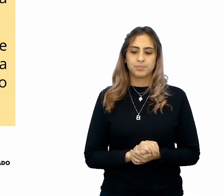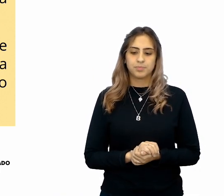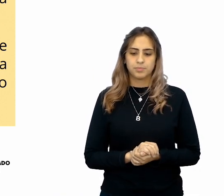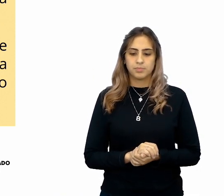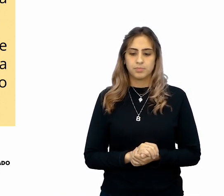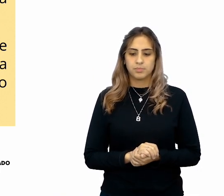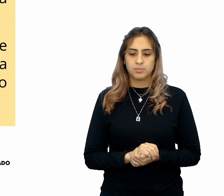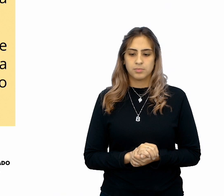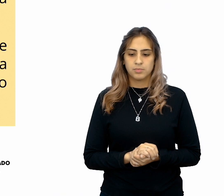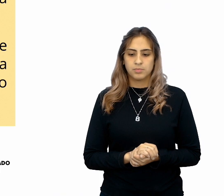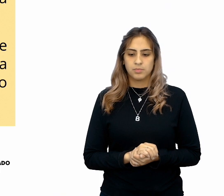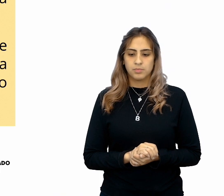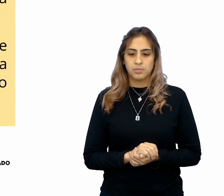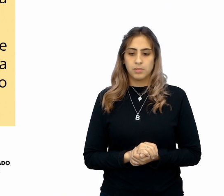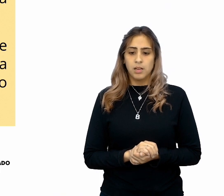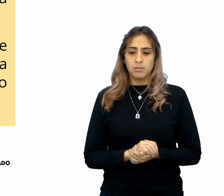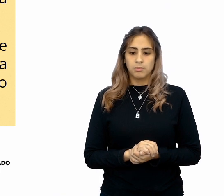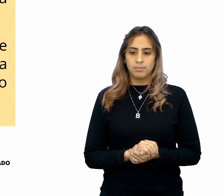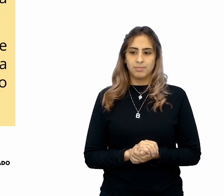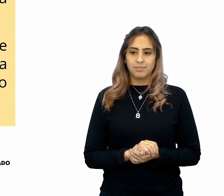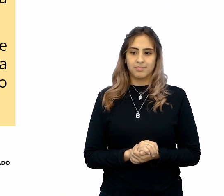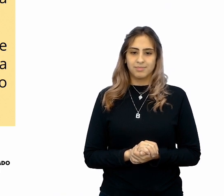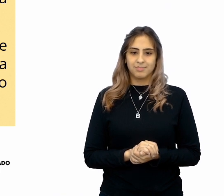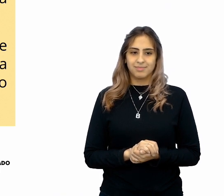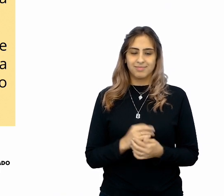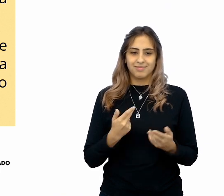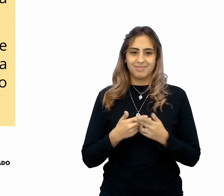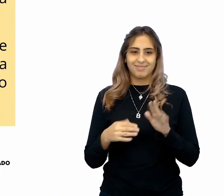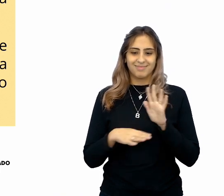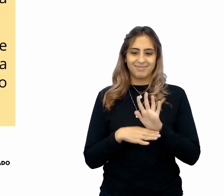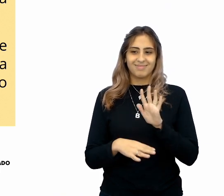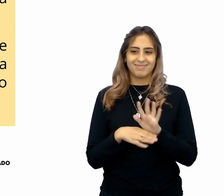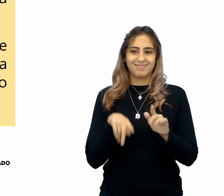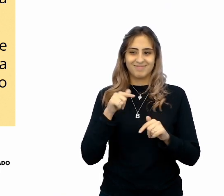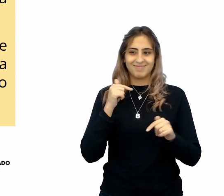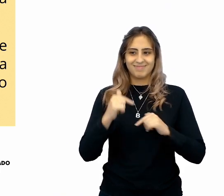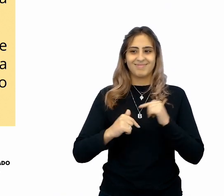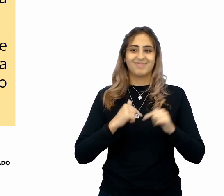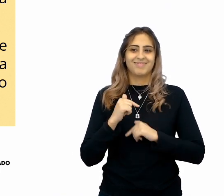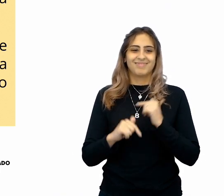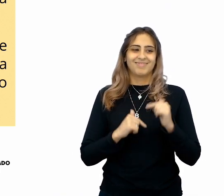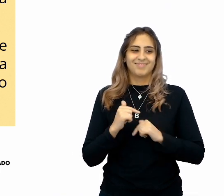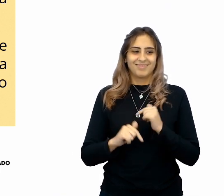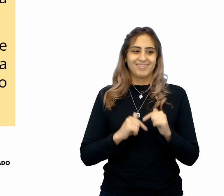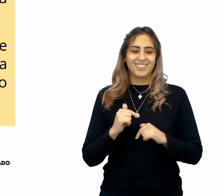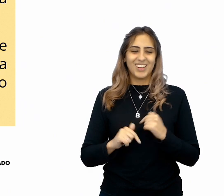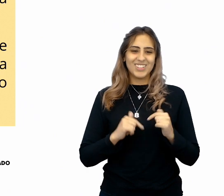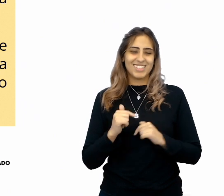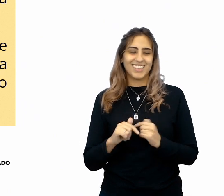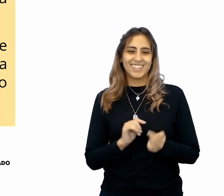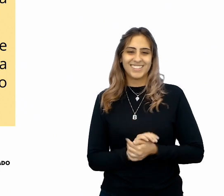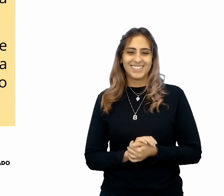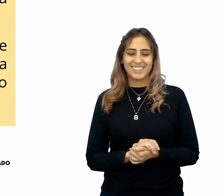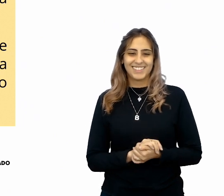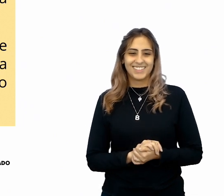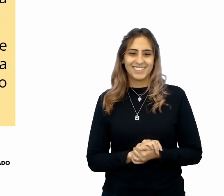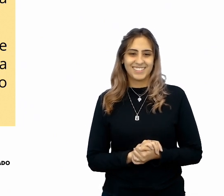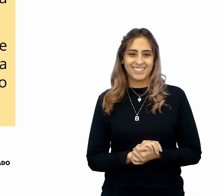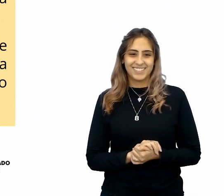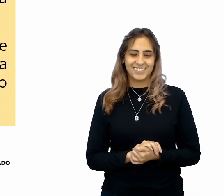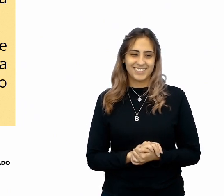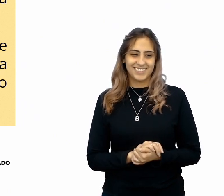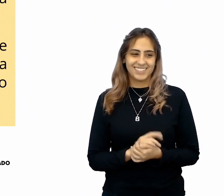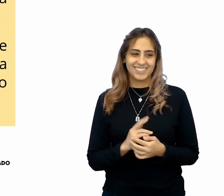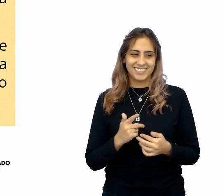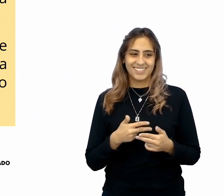as atividades, as habilidades, como é que elas favorecem esse trabalho juntas, né? Então, vamos olhar